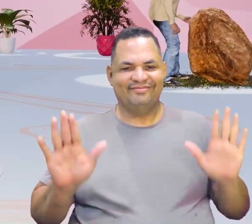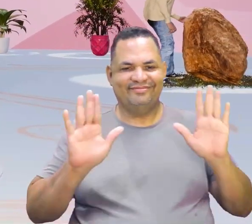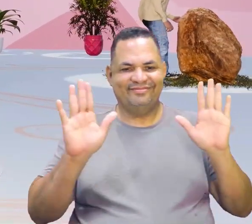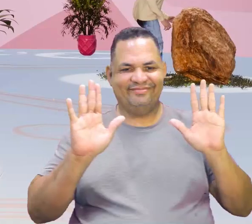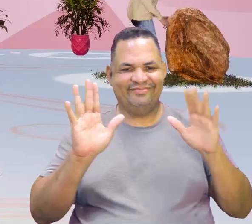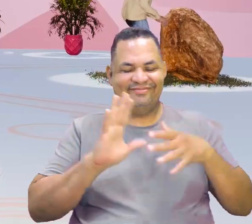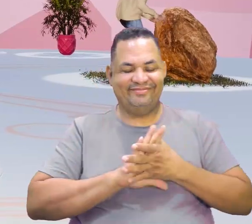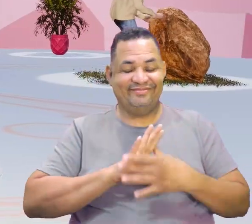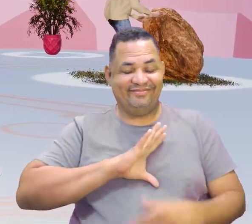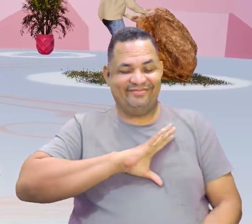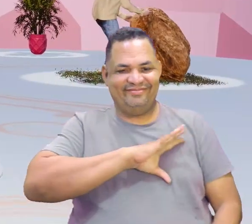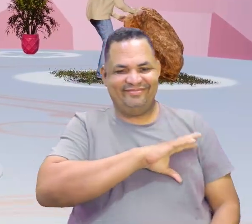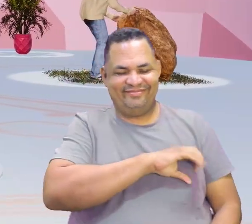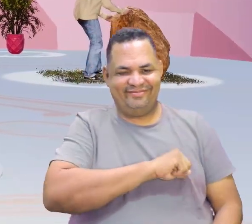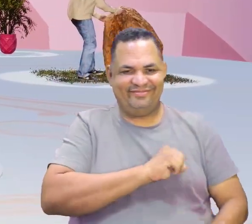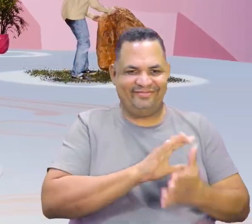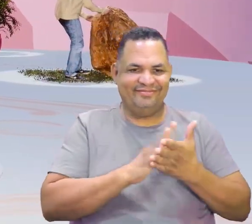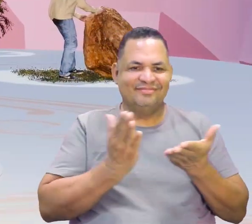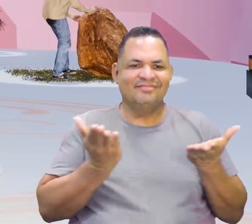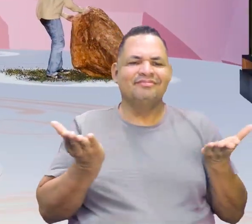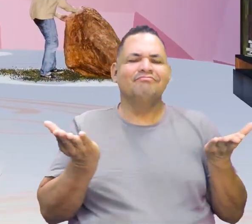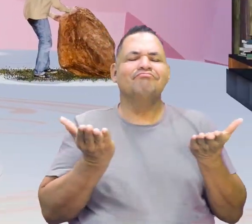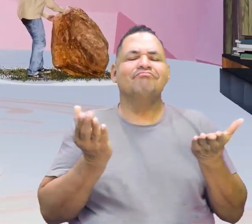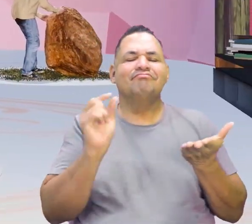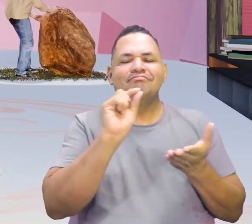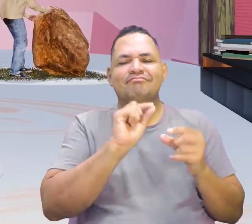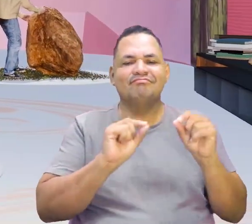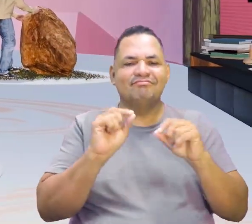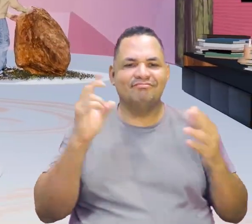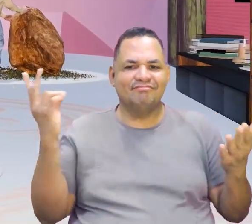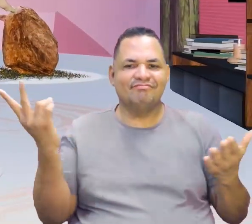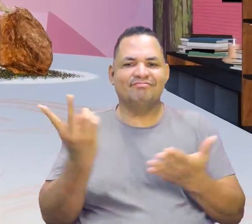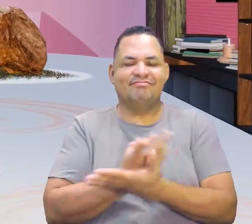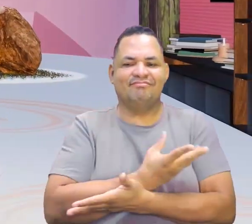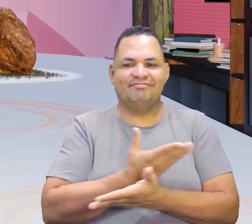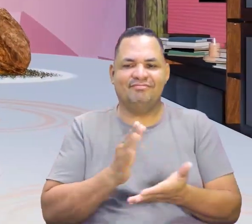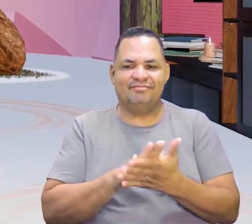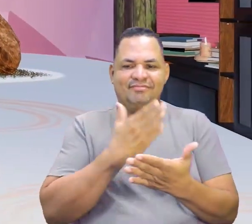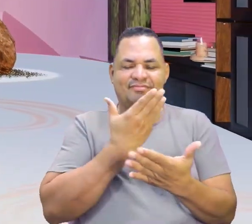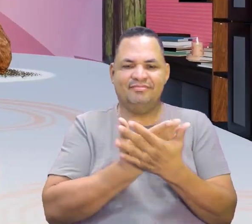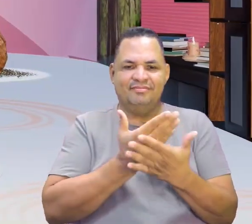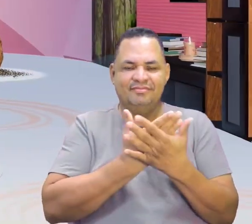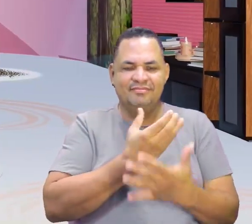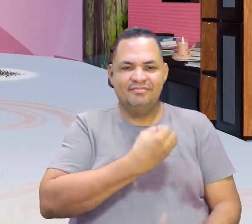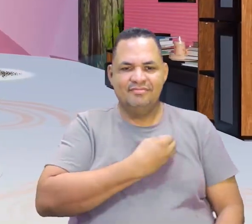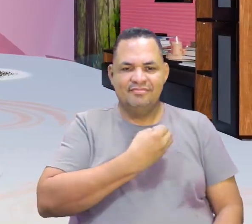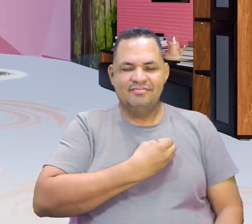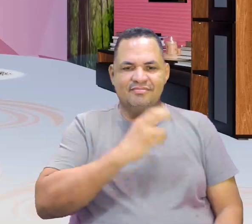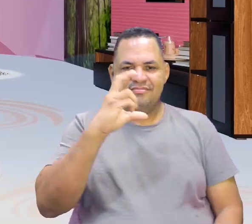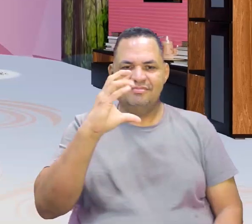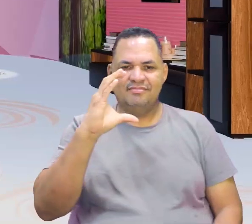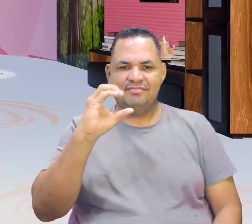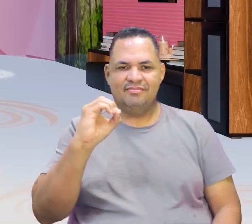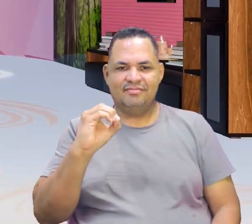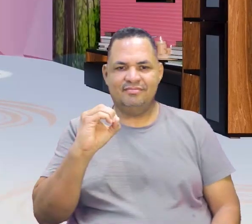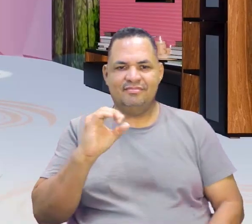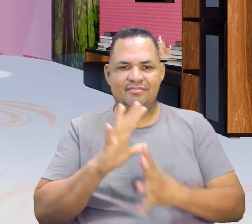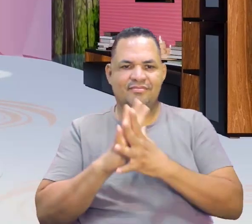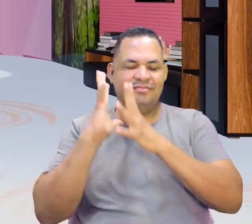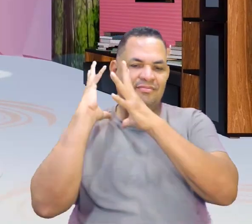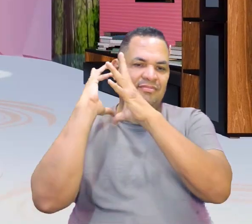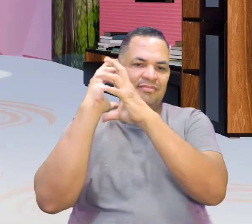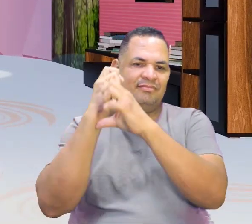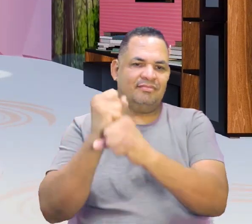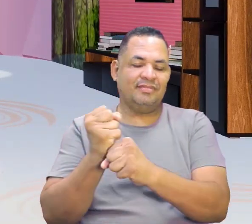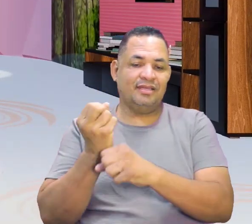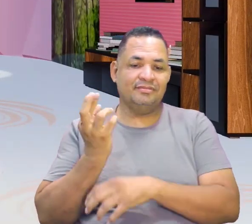Olá, amadinhos! O que aconteceu, Alessandra? Nós estamos aqui na aula 50, que é a aula da